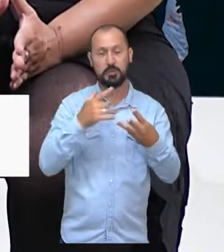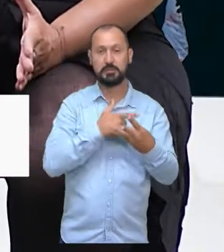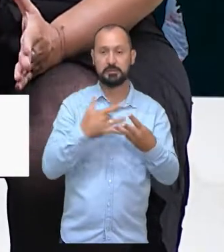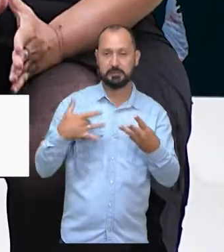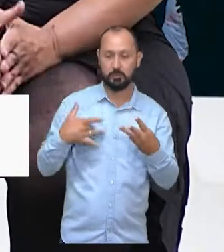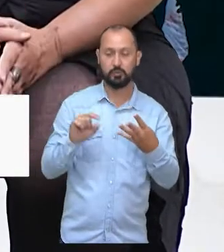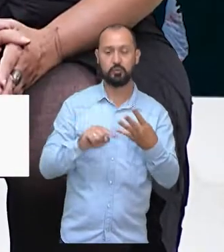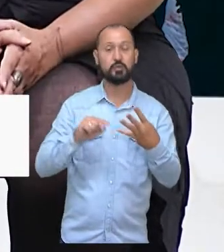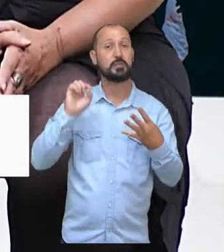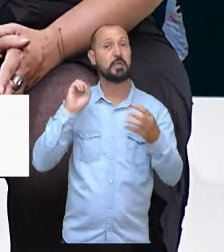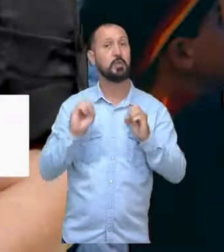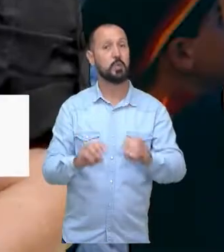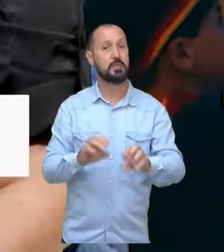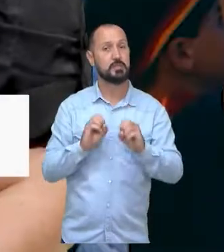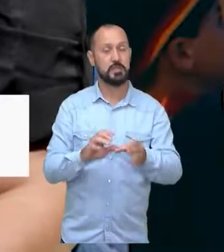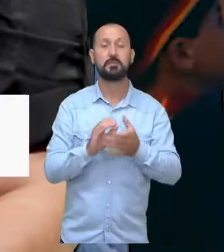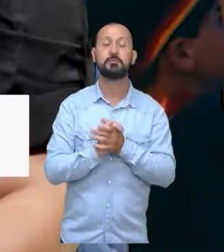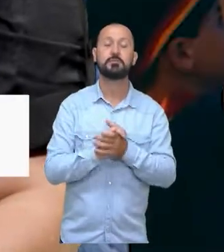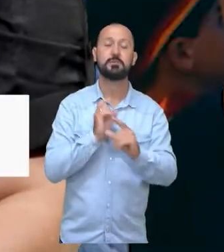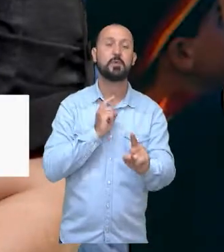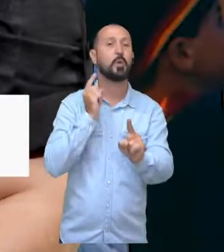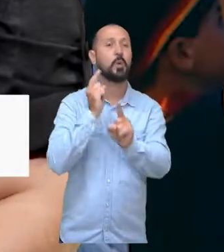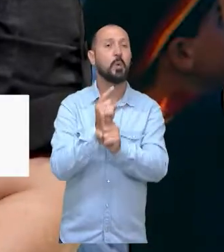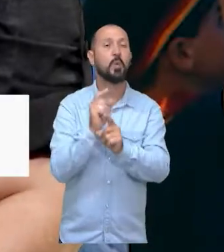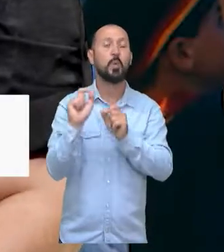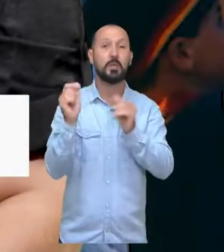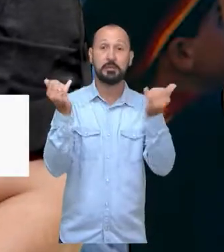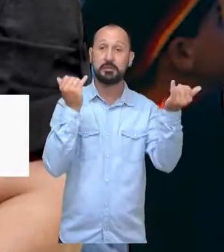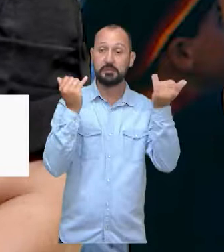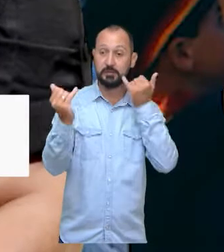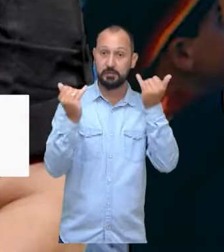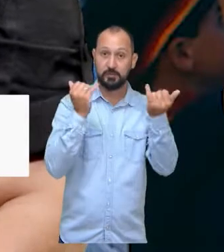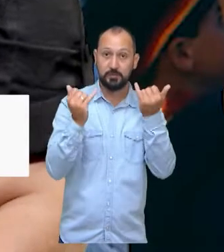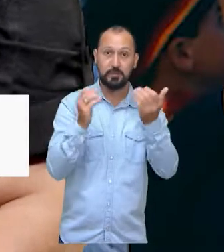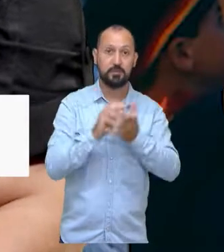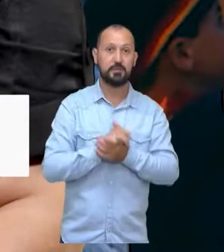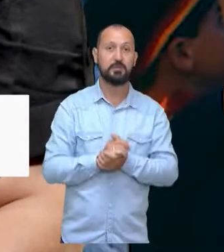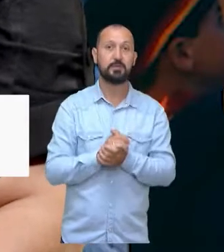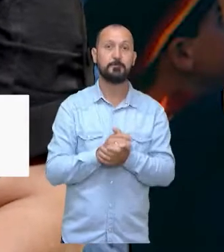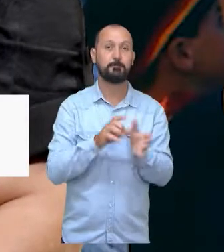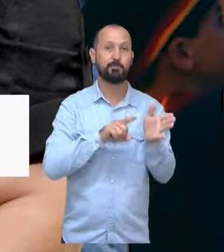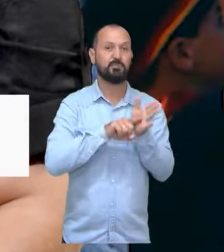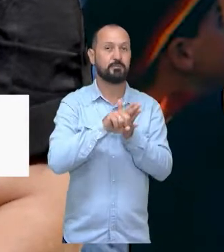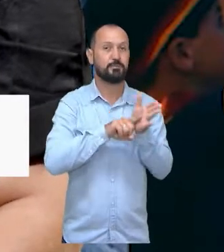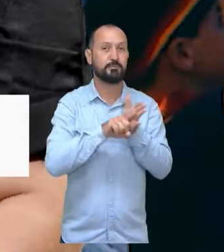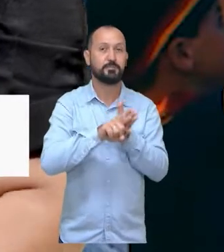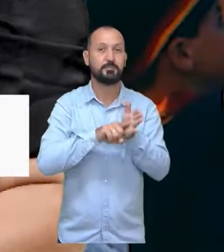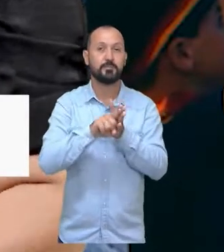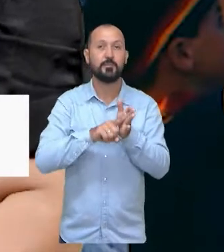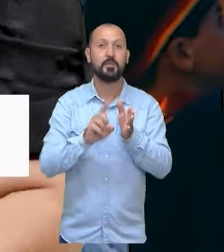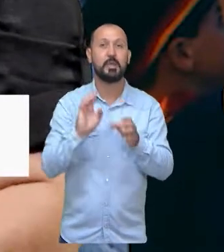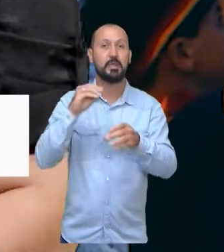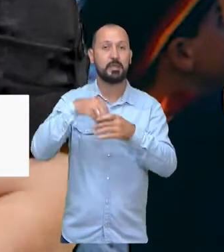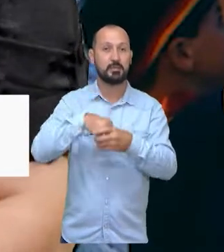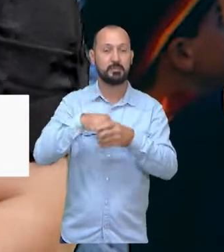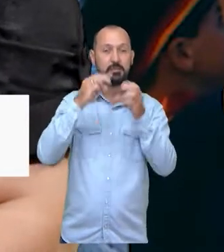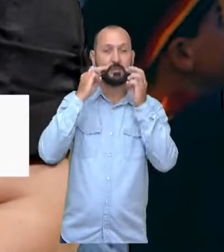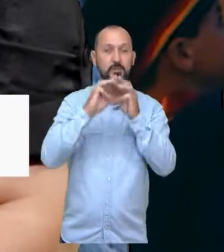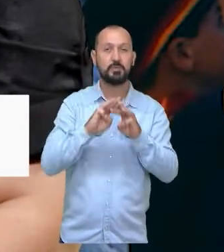cultura, saúde e educação. A gente encontra essas informações, essa pesquisa, no